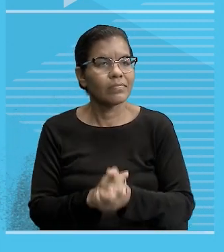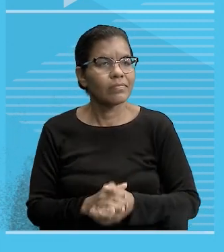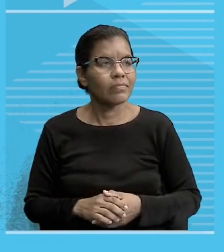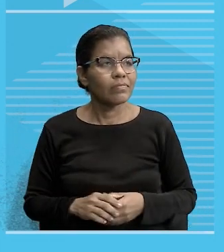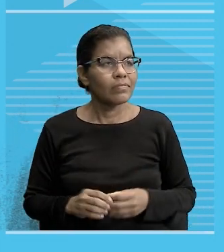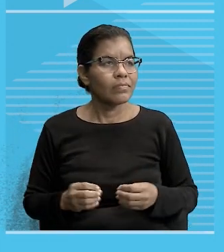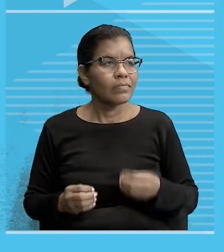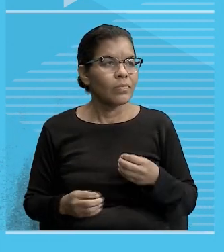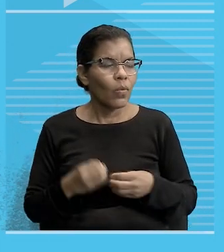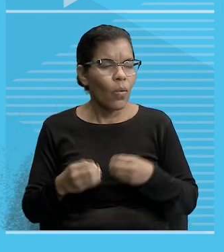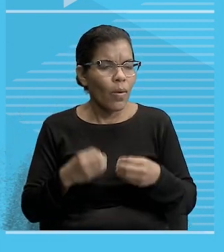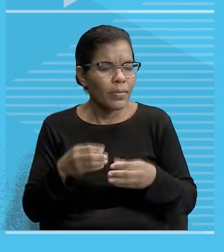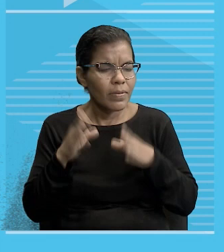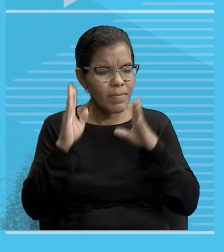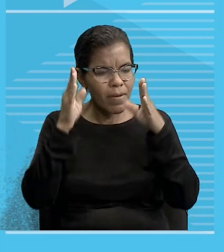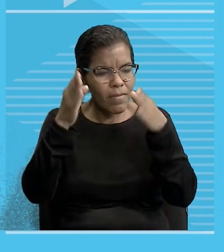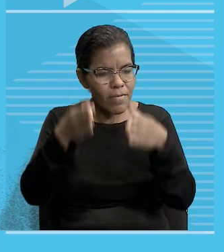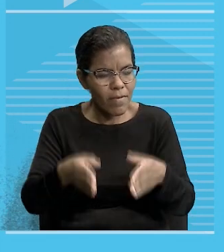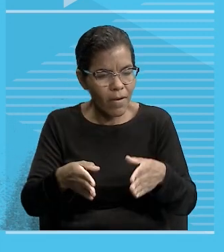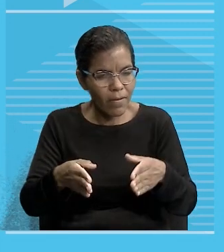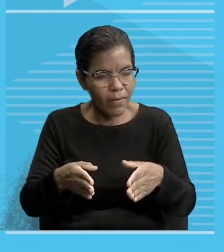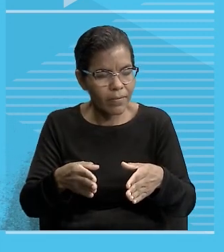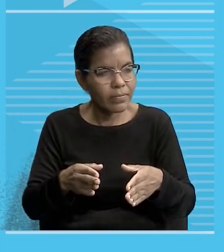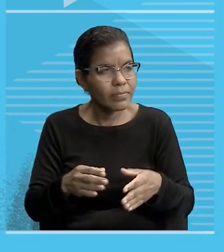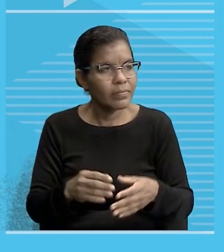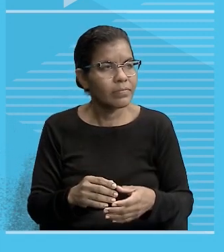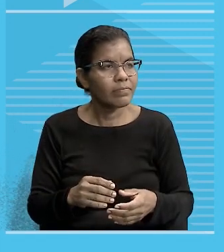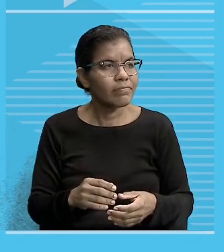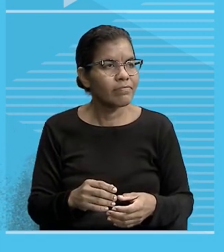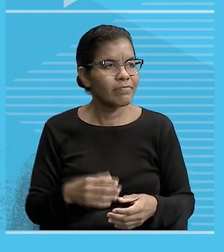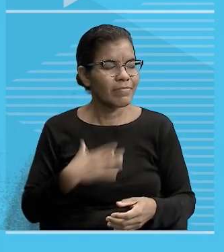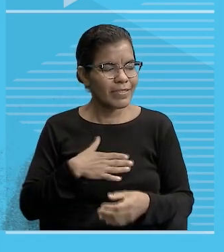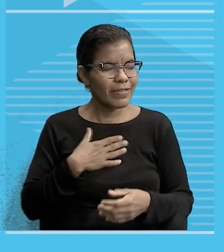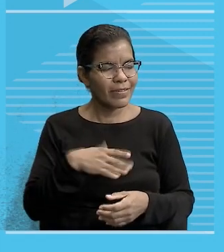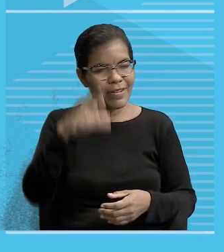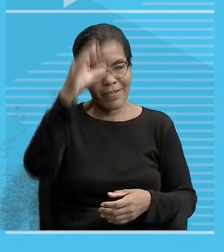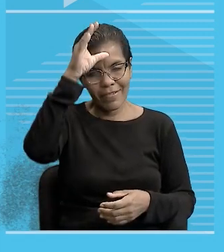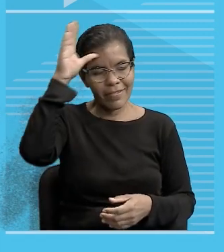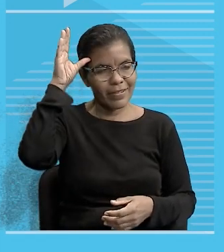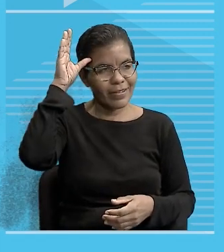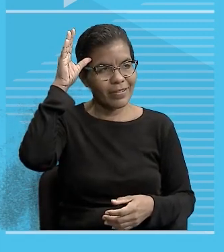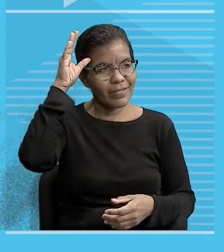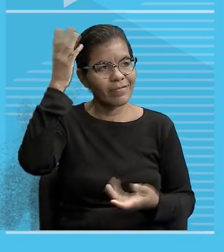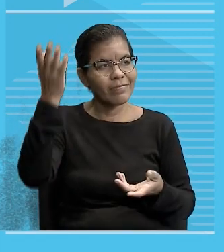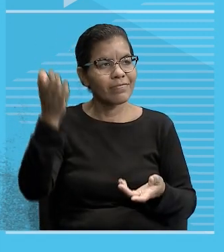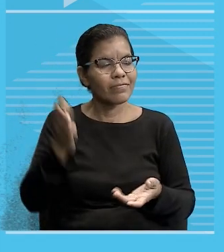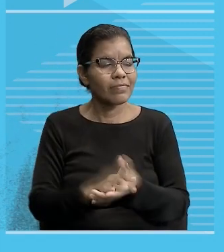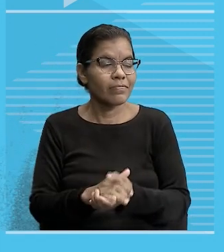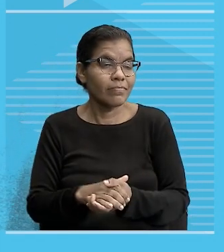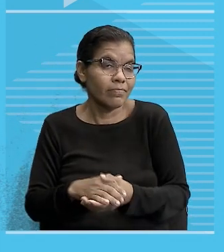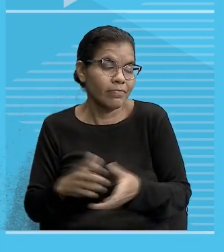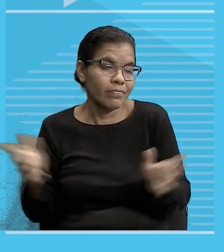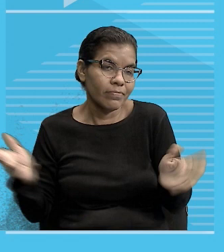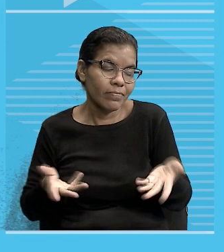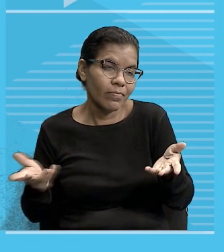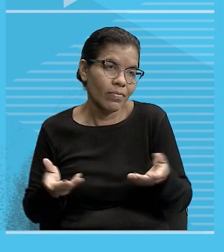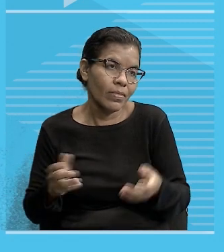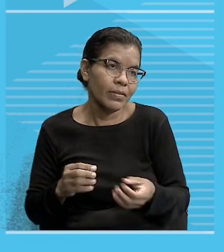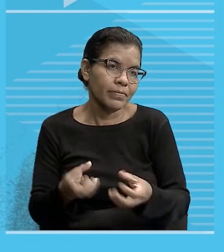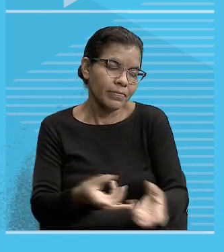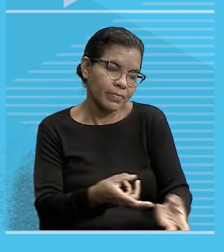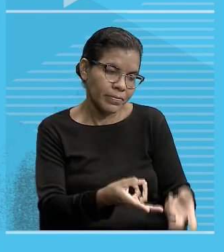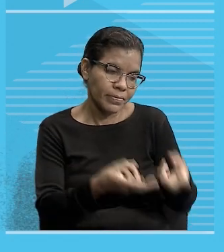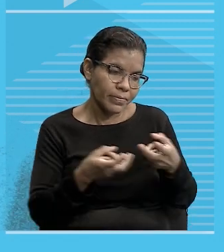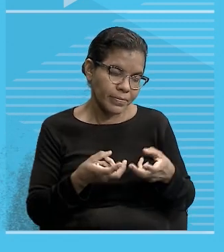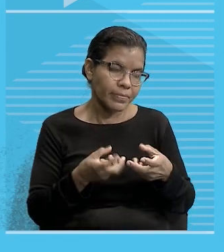então o principal foco dele satisfação do cliente agora uma coisa que chama